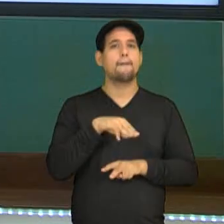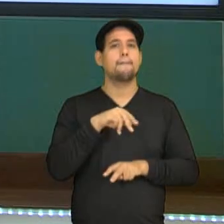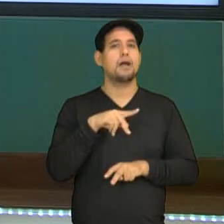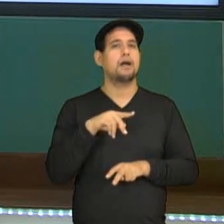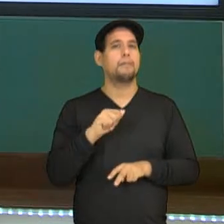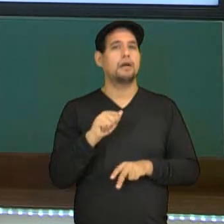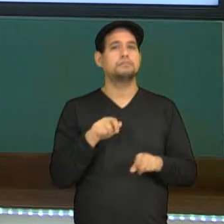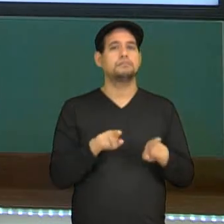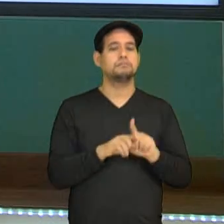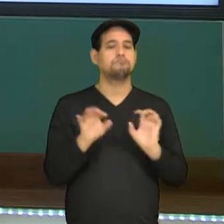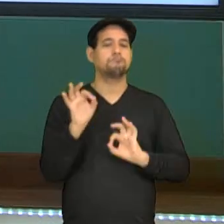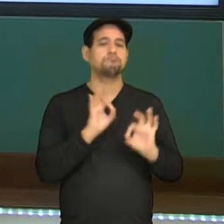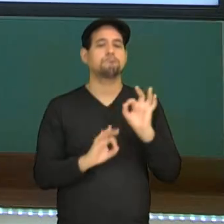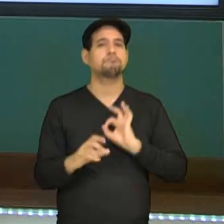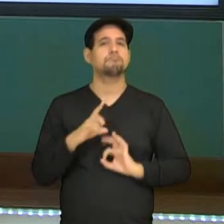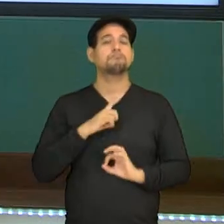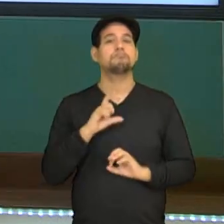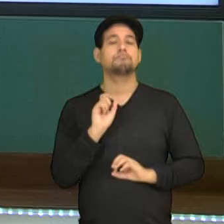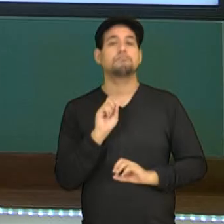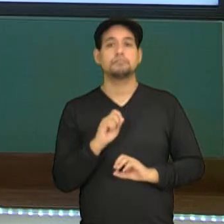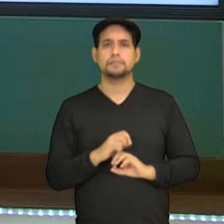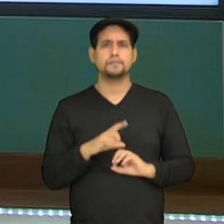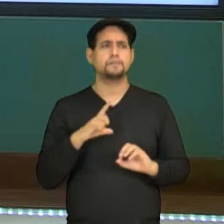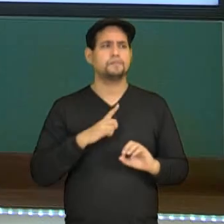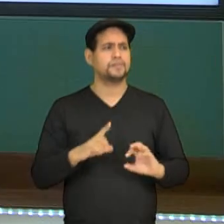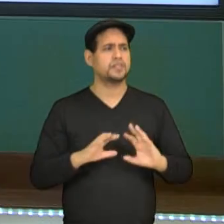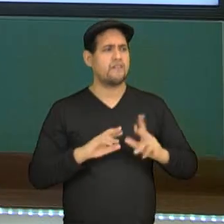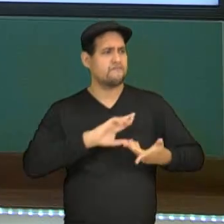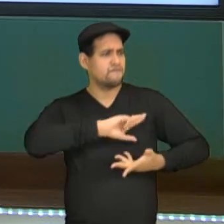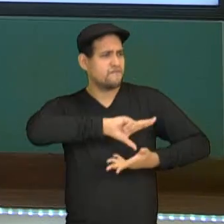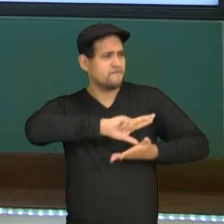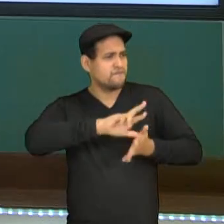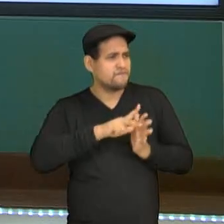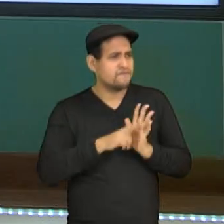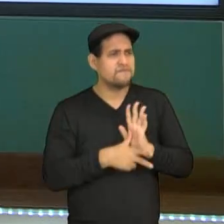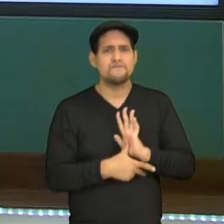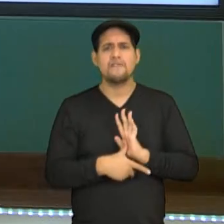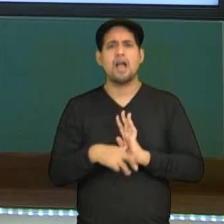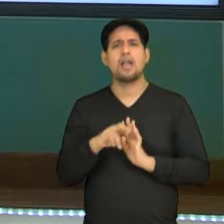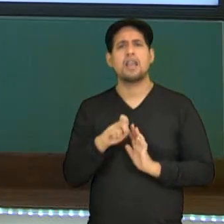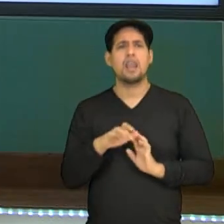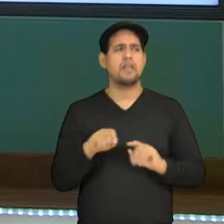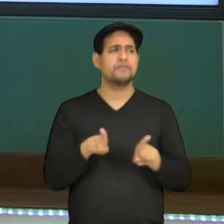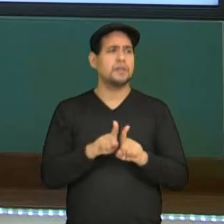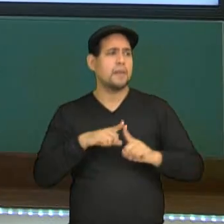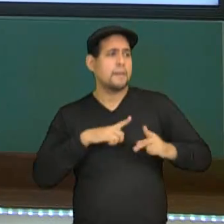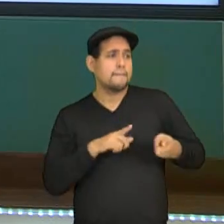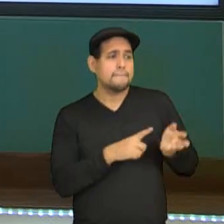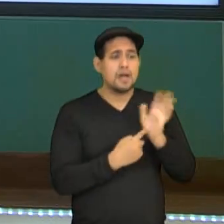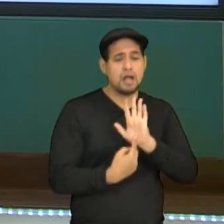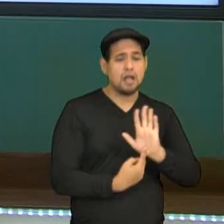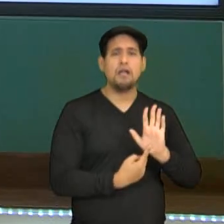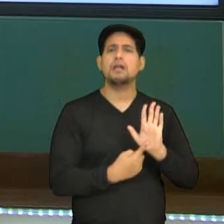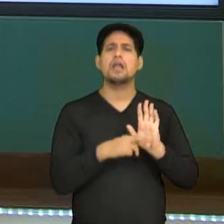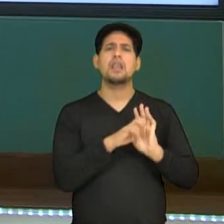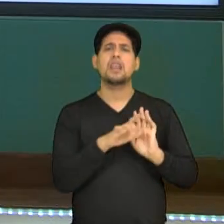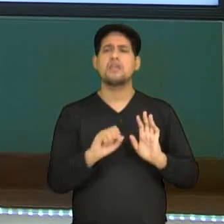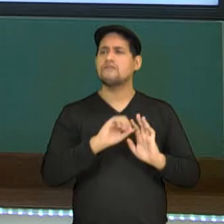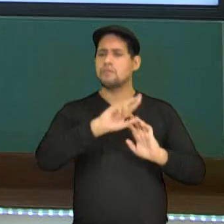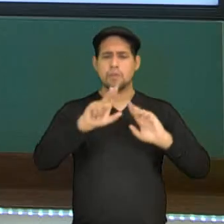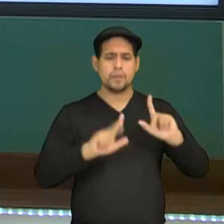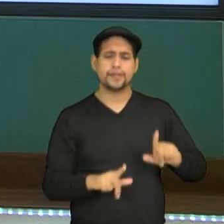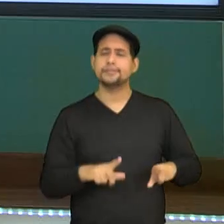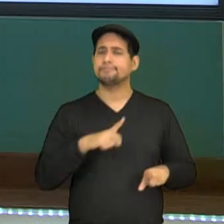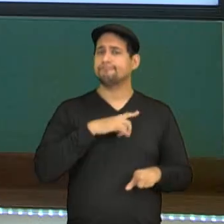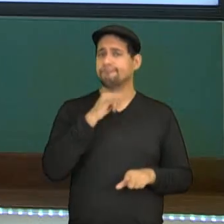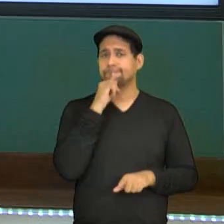mais estilizado, nós temos literalmente uma variação de relevo. E essa variação de relevo, ela se assenta